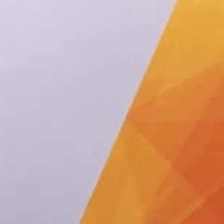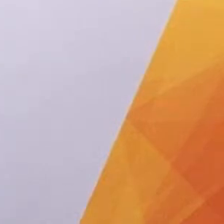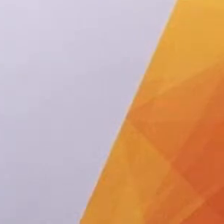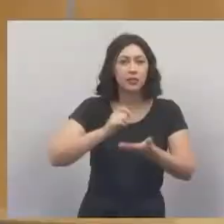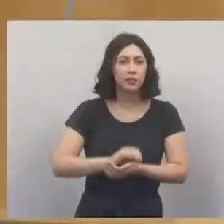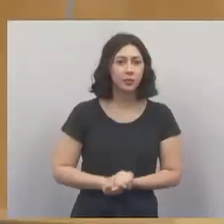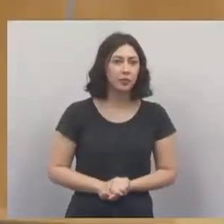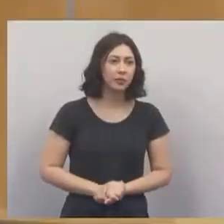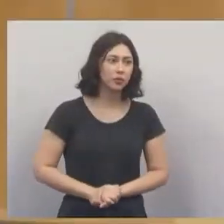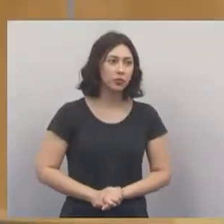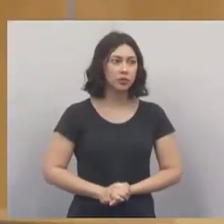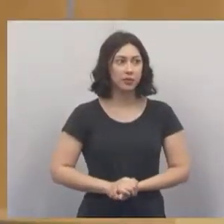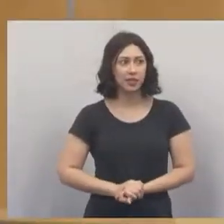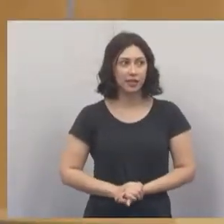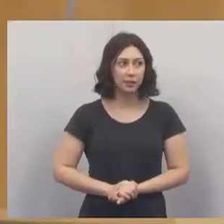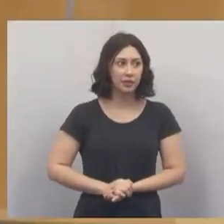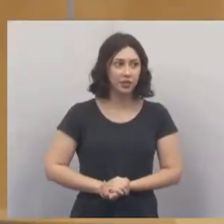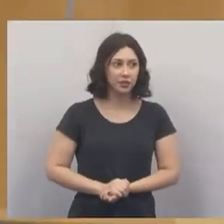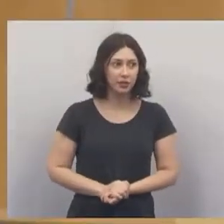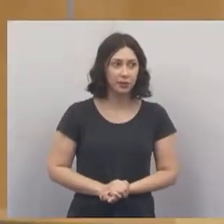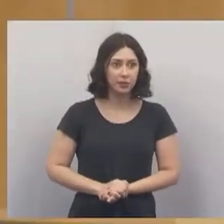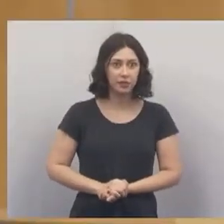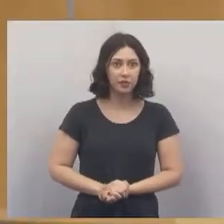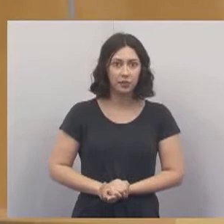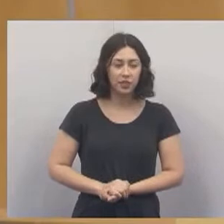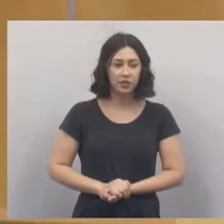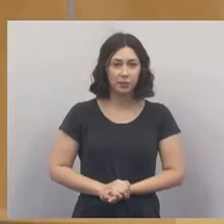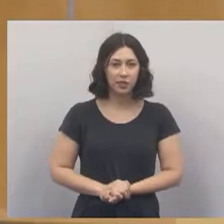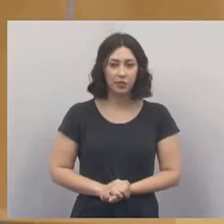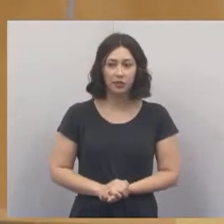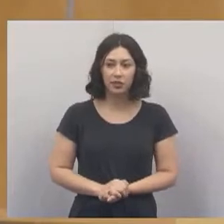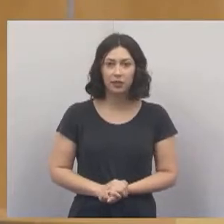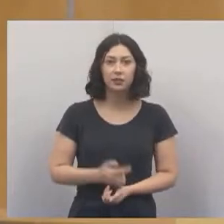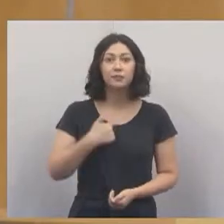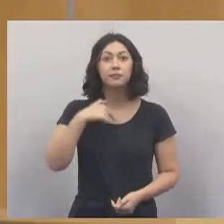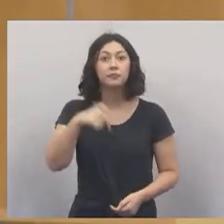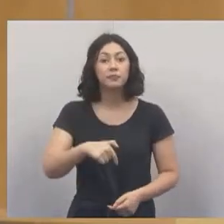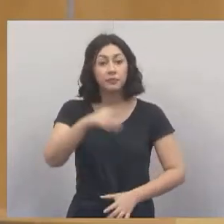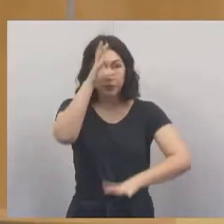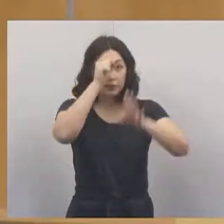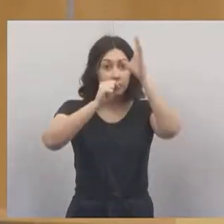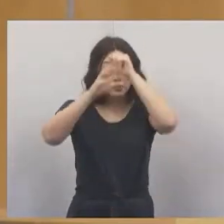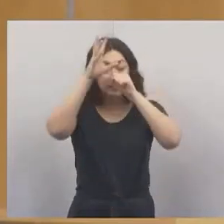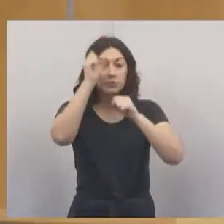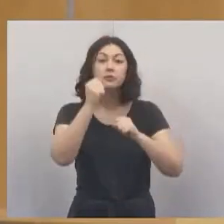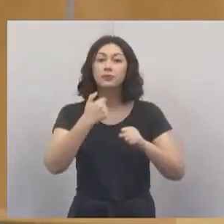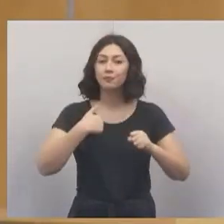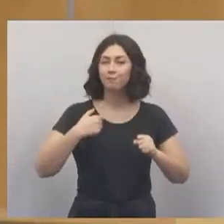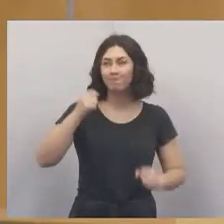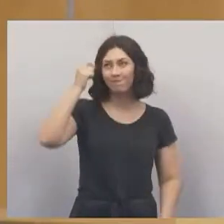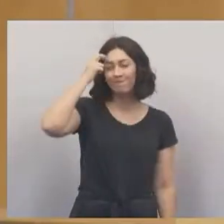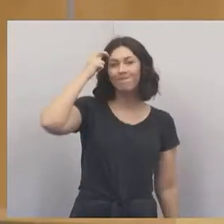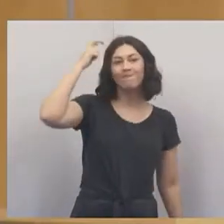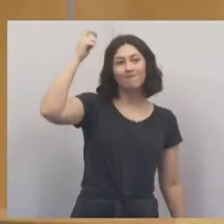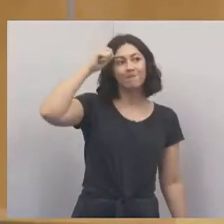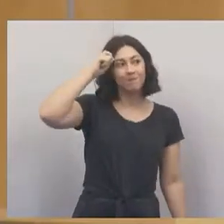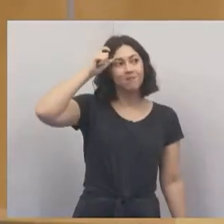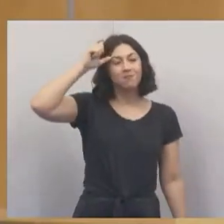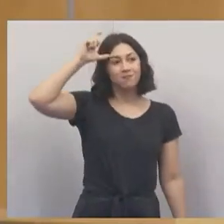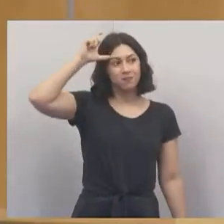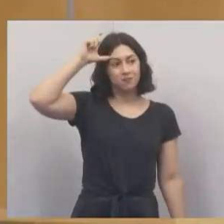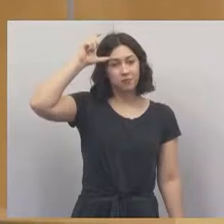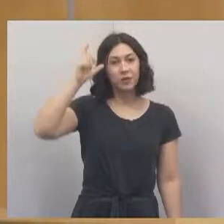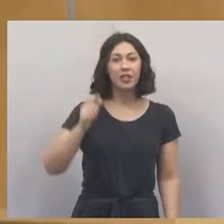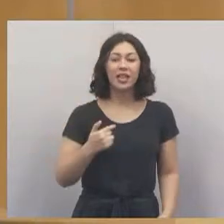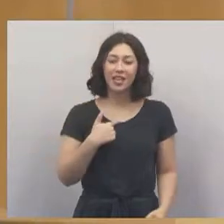foi. É um prazer estar aqui trabalhando nessa casa, que eu aprendi muito, eu cresci como pessoa aqui, né? E